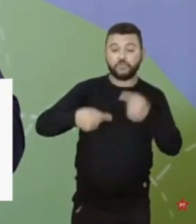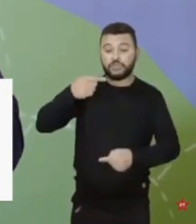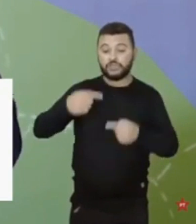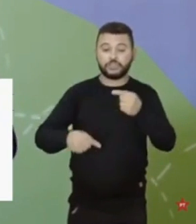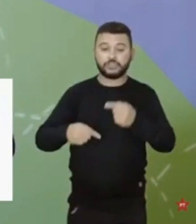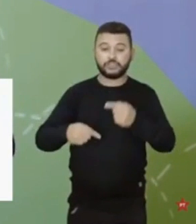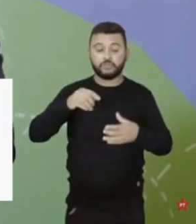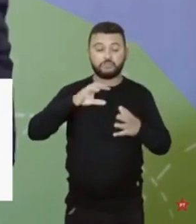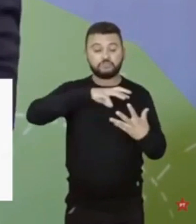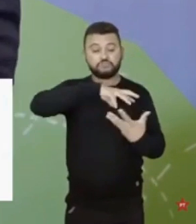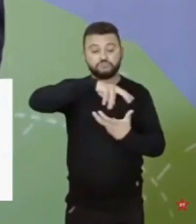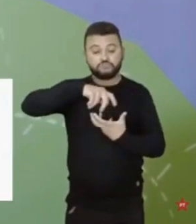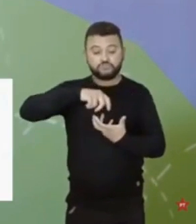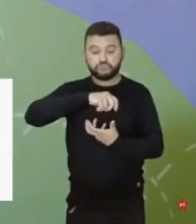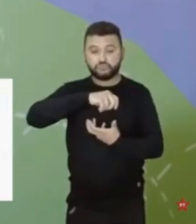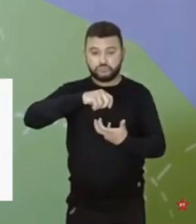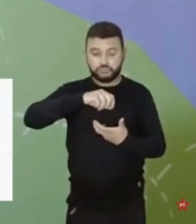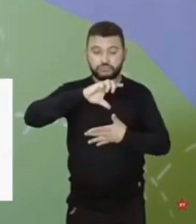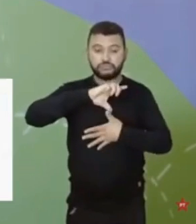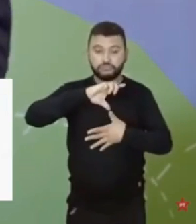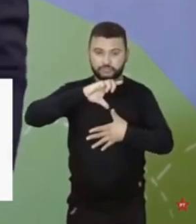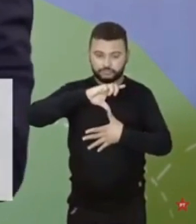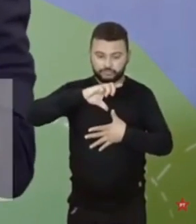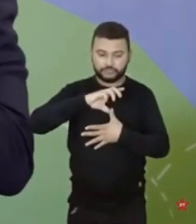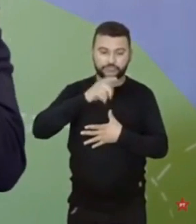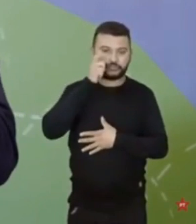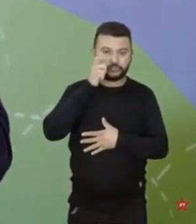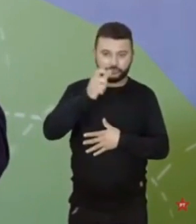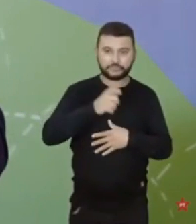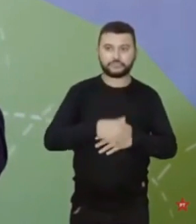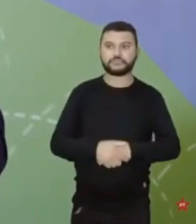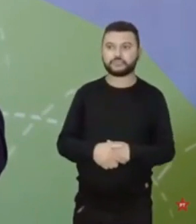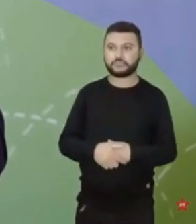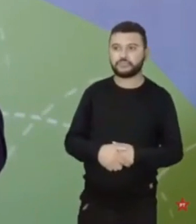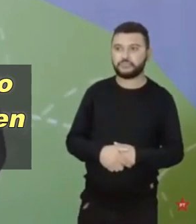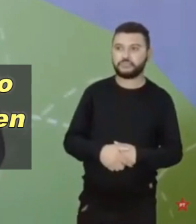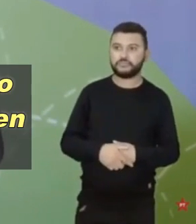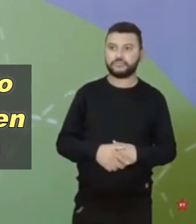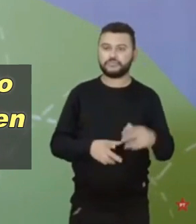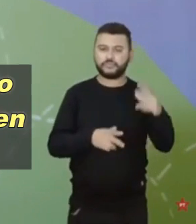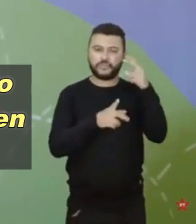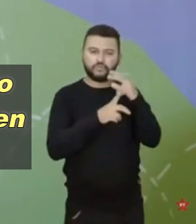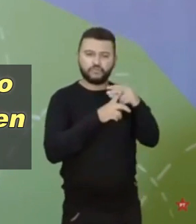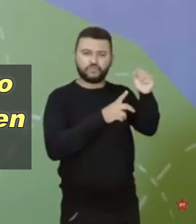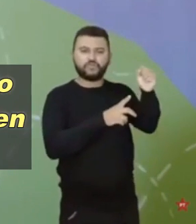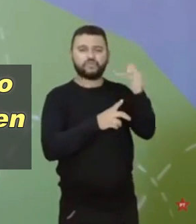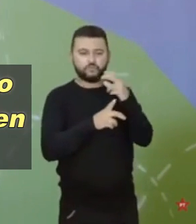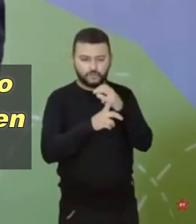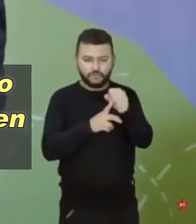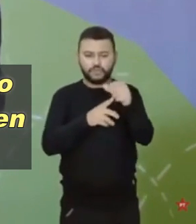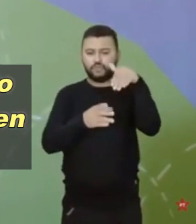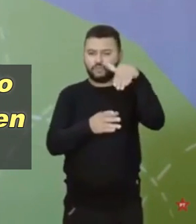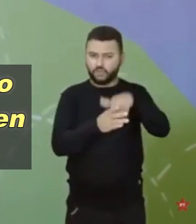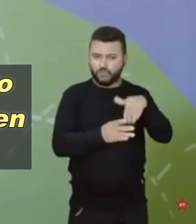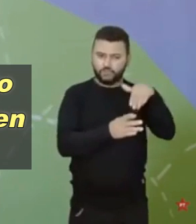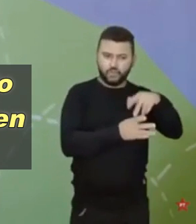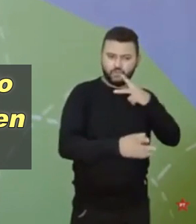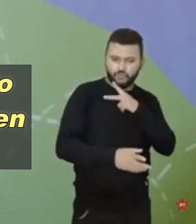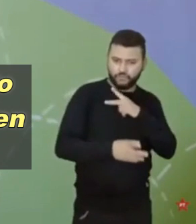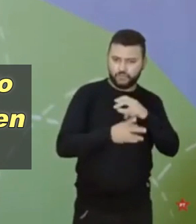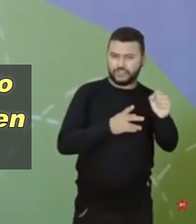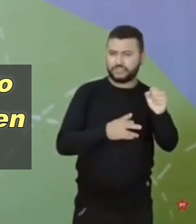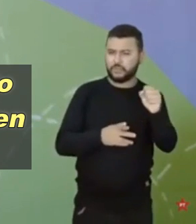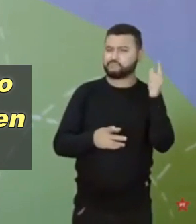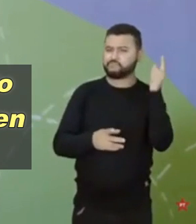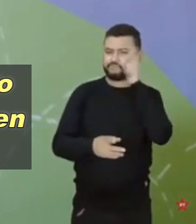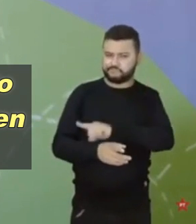sabem que a Vitória Foi muita nesse período vocês sabem que a América Latina